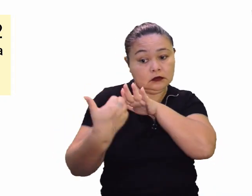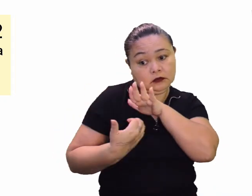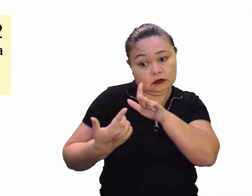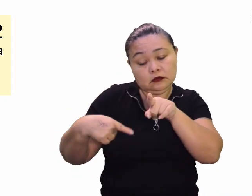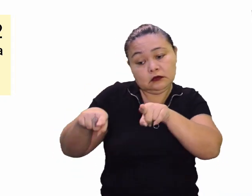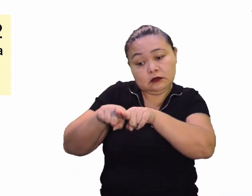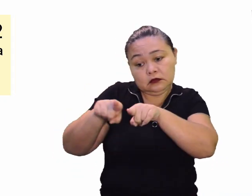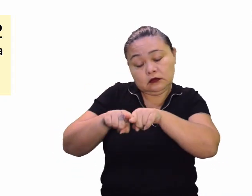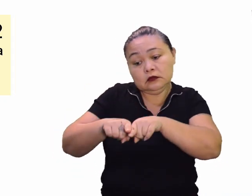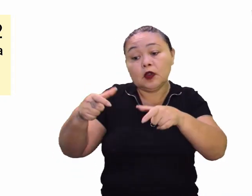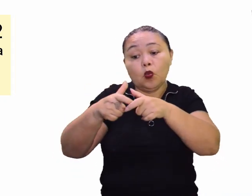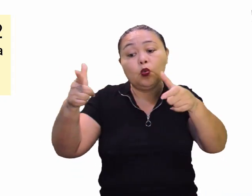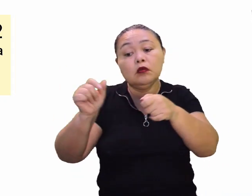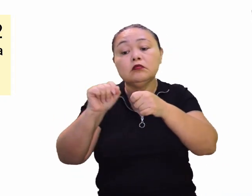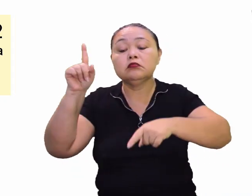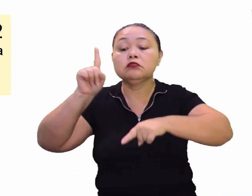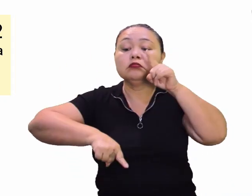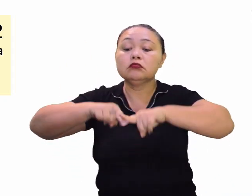das suas exportações.